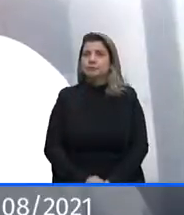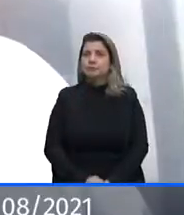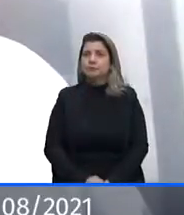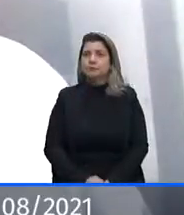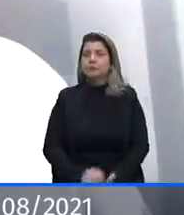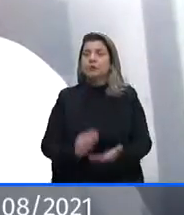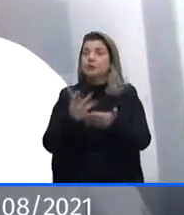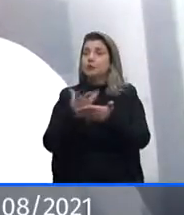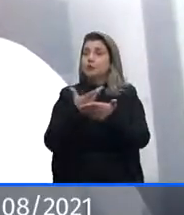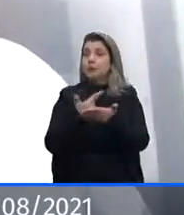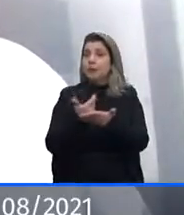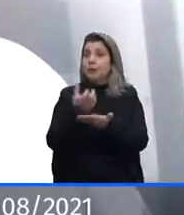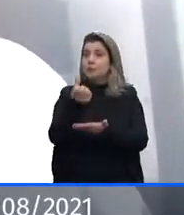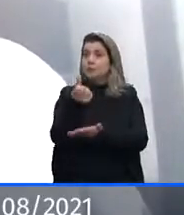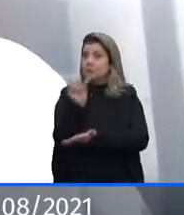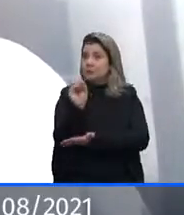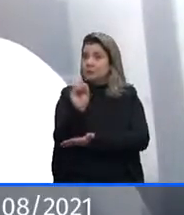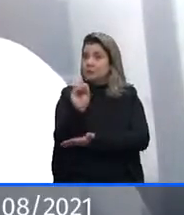diverso 60?